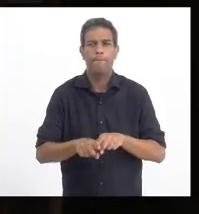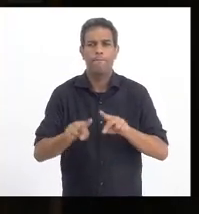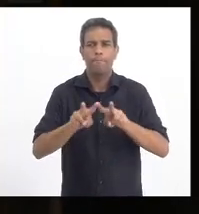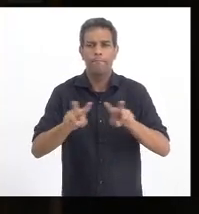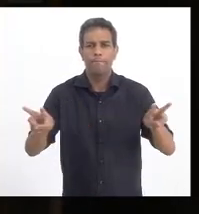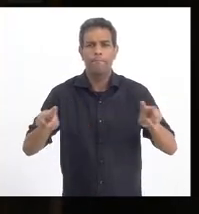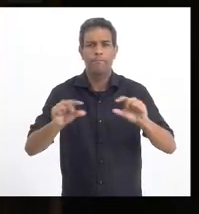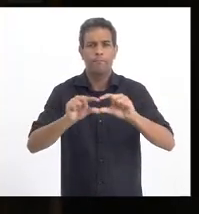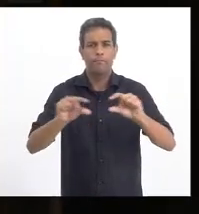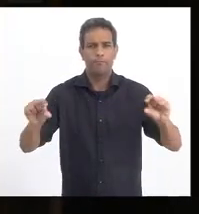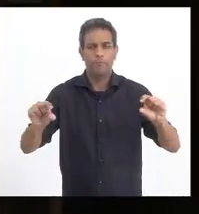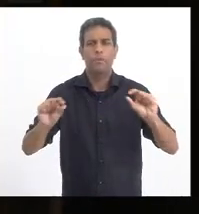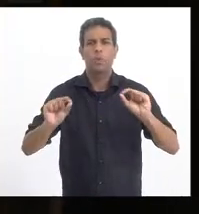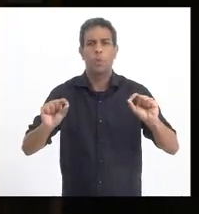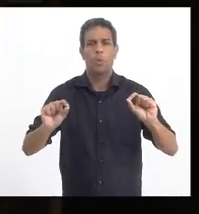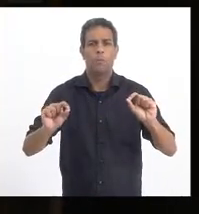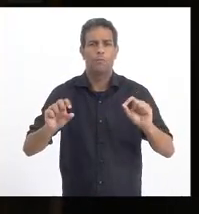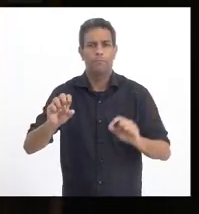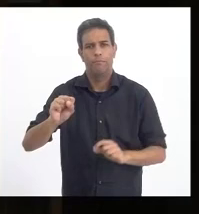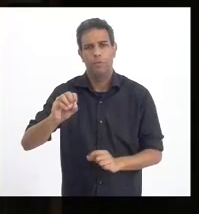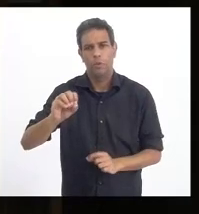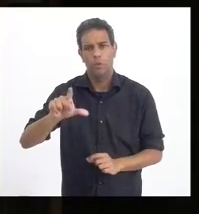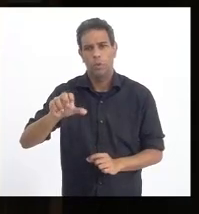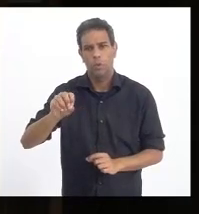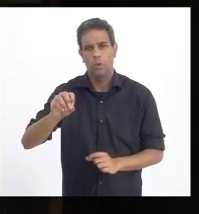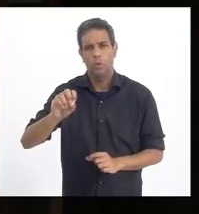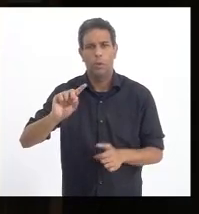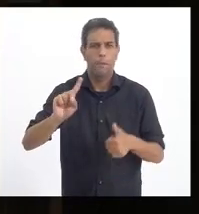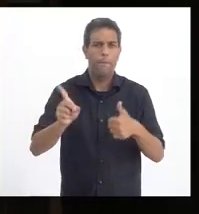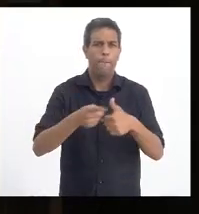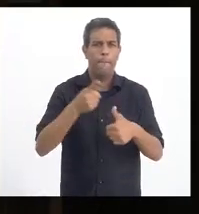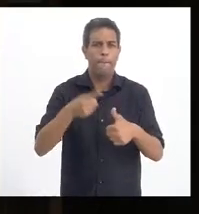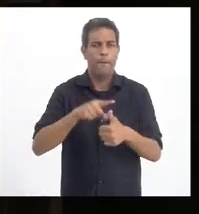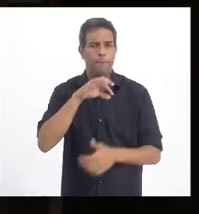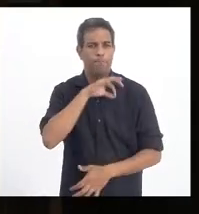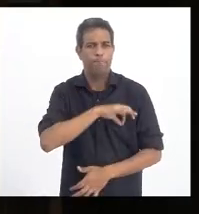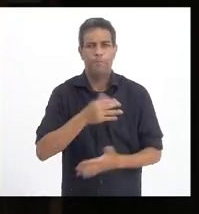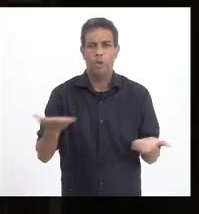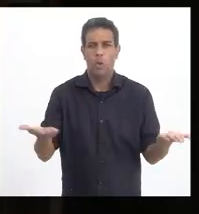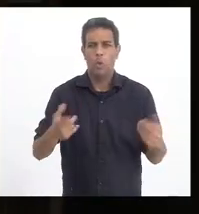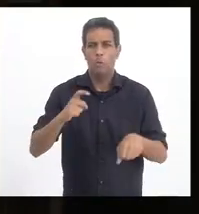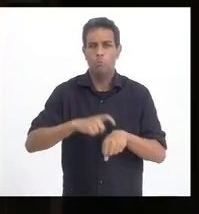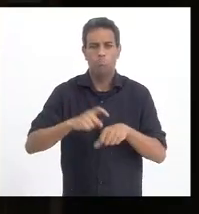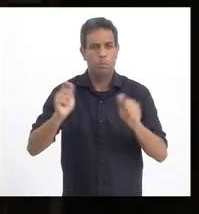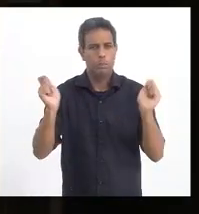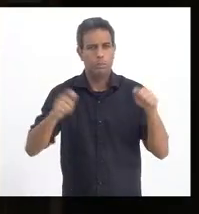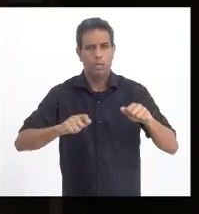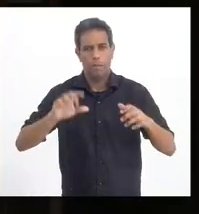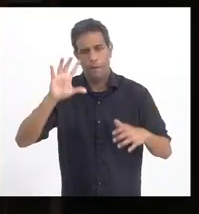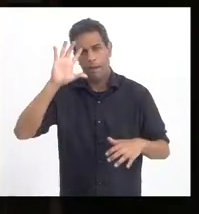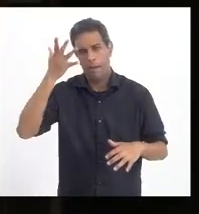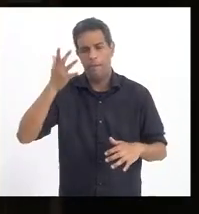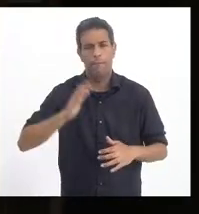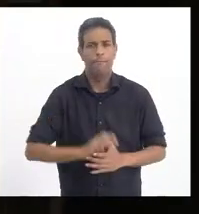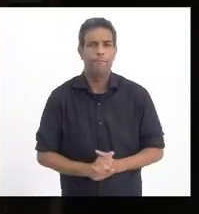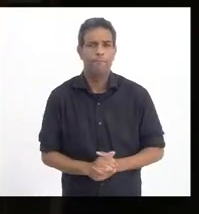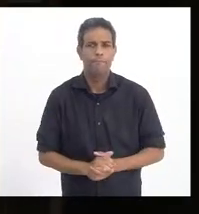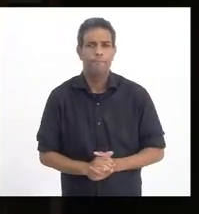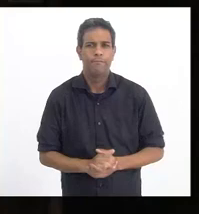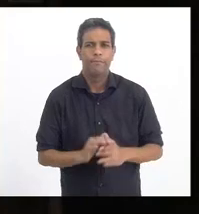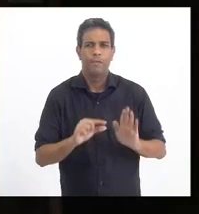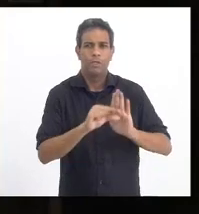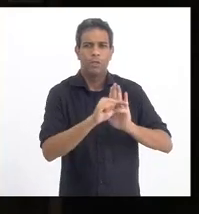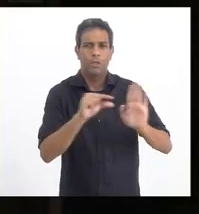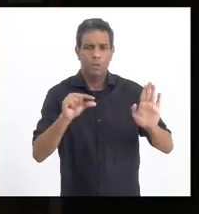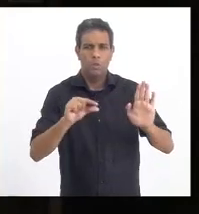enxergava no com é dele o soldo de primeiro-tenente hoje não mais acontece isso vem uma linha